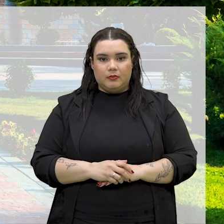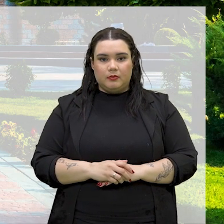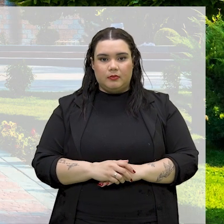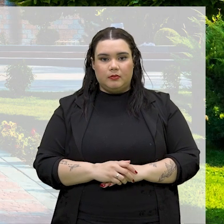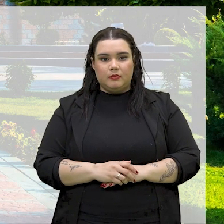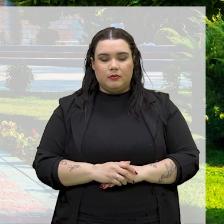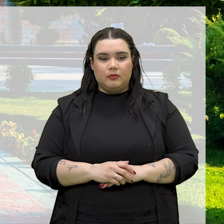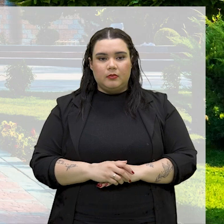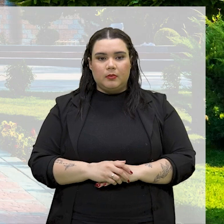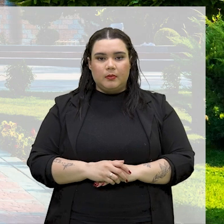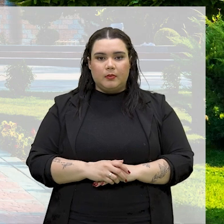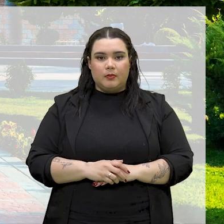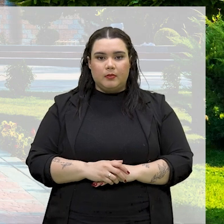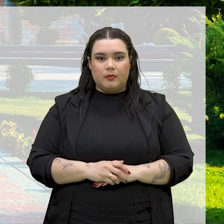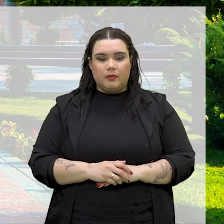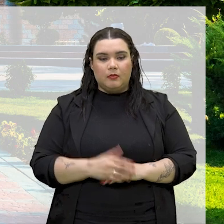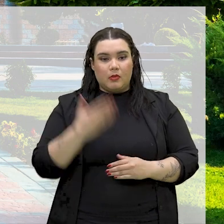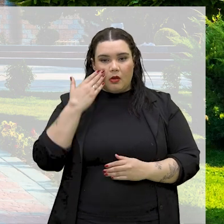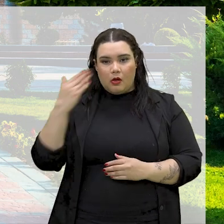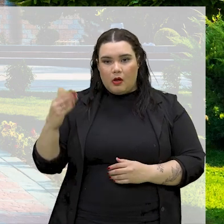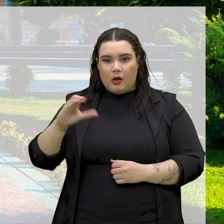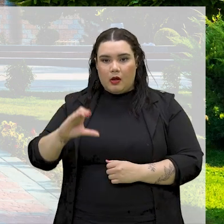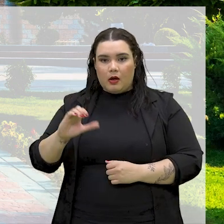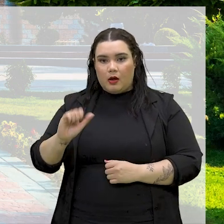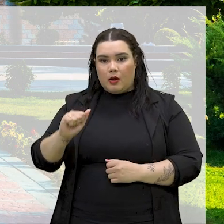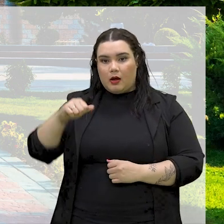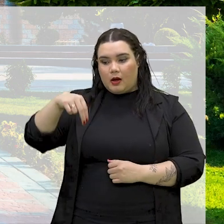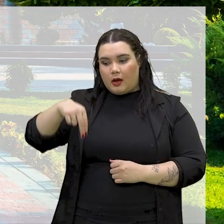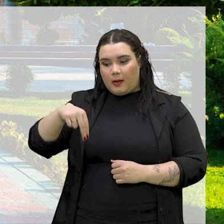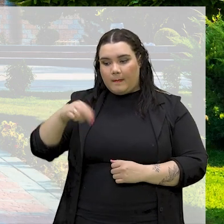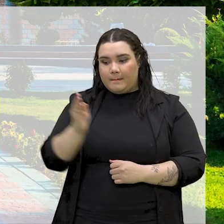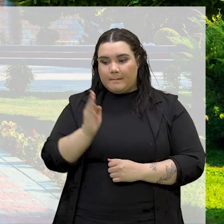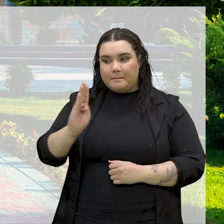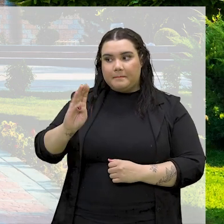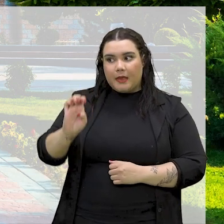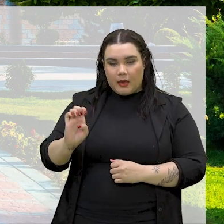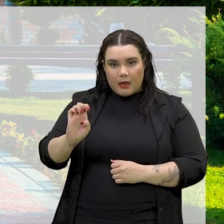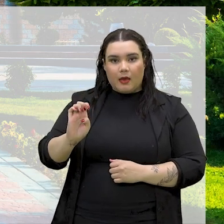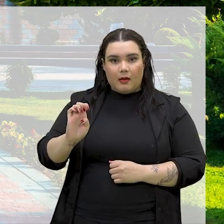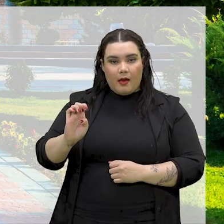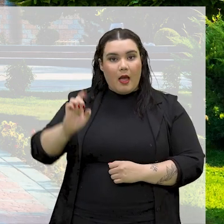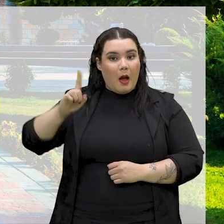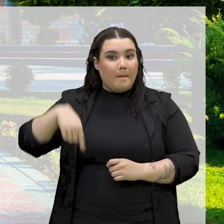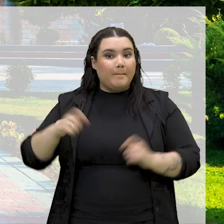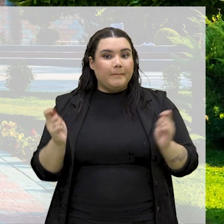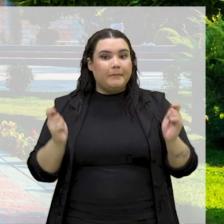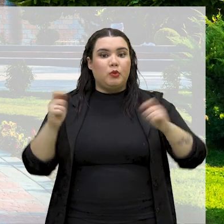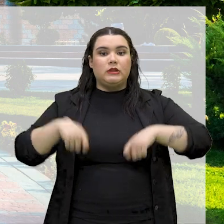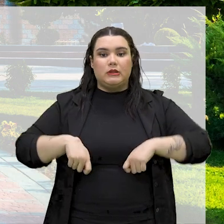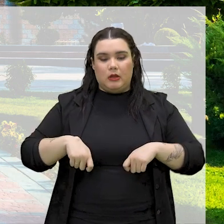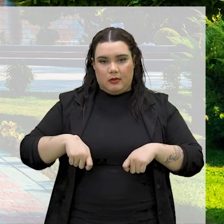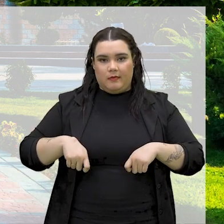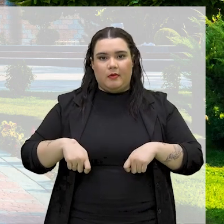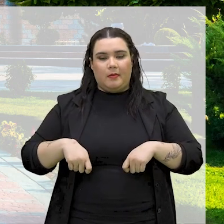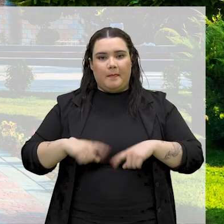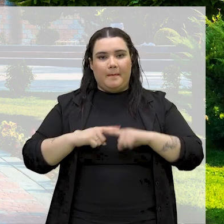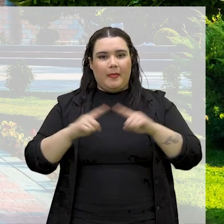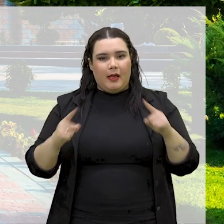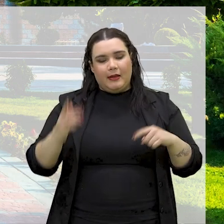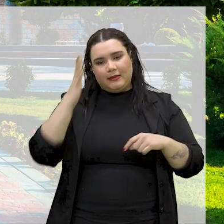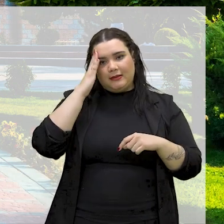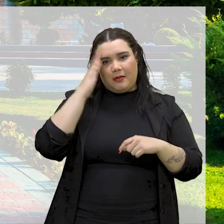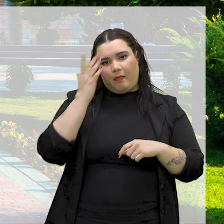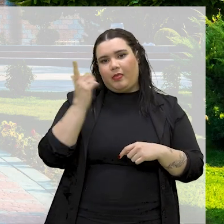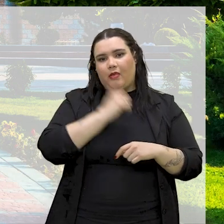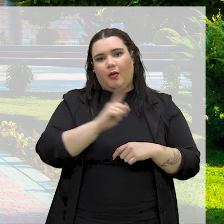at once. I can be, aqui é uma possibilidade, tá bom? É uma possibilidade, mas nós sabemos que isso aqui não é